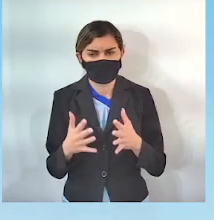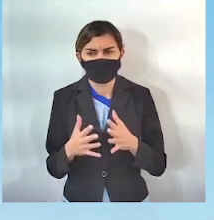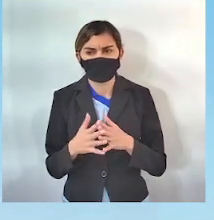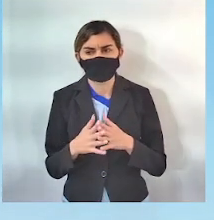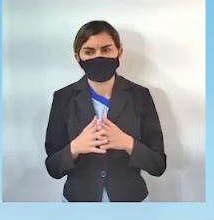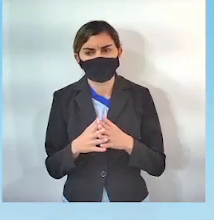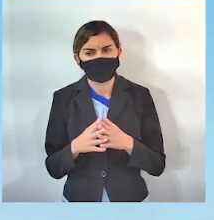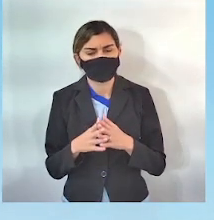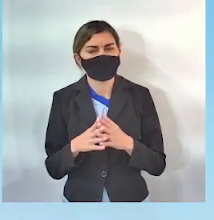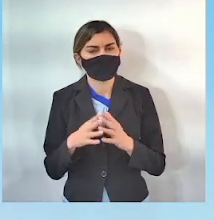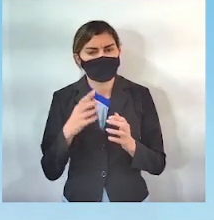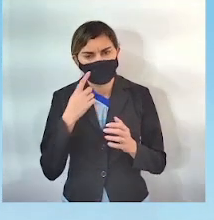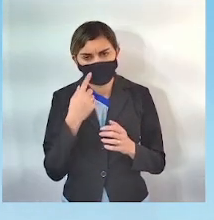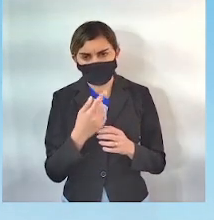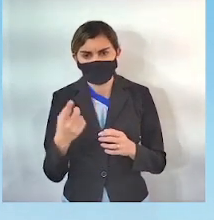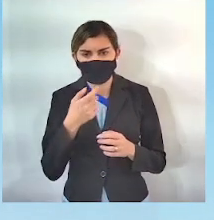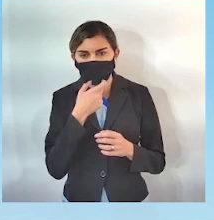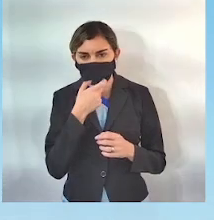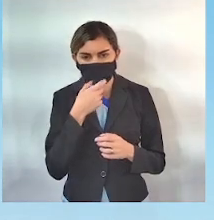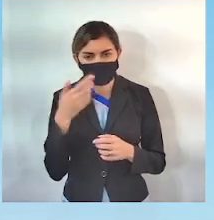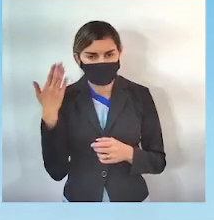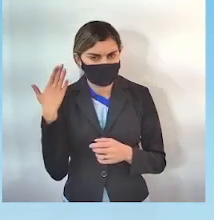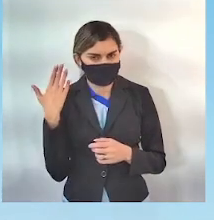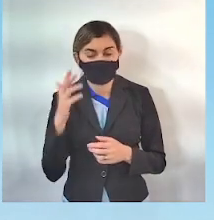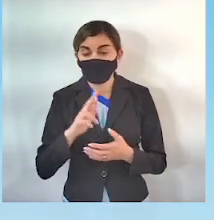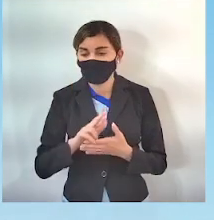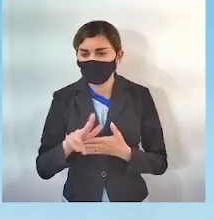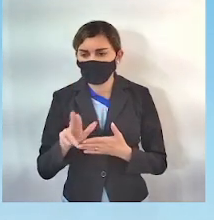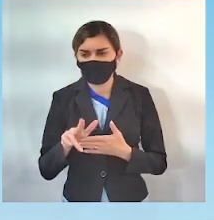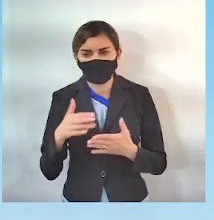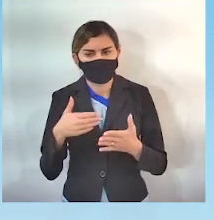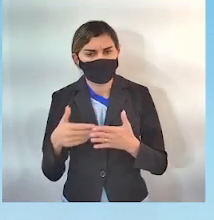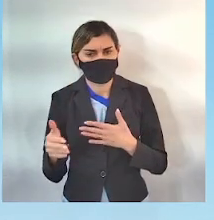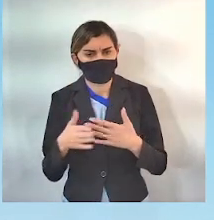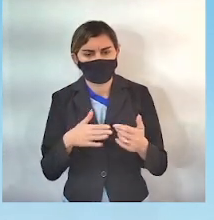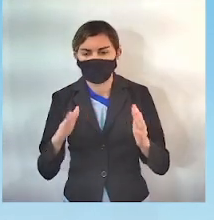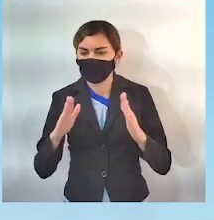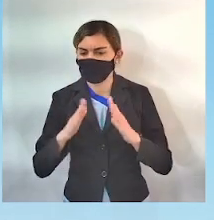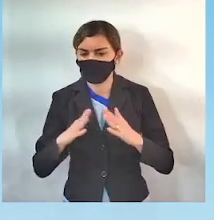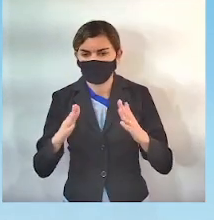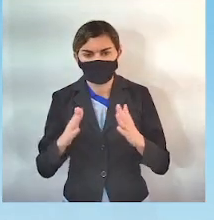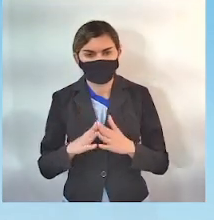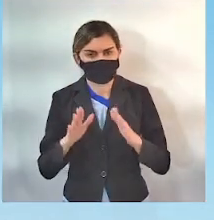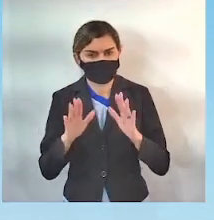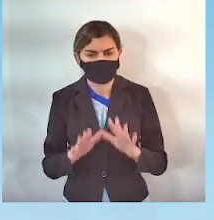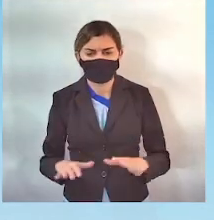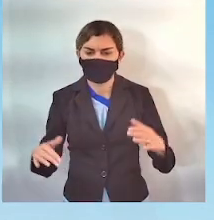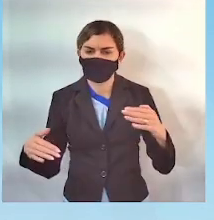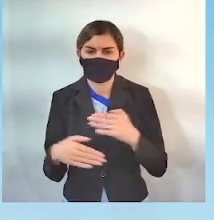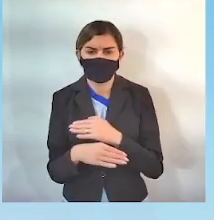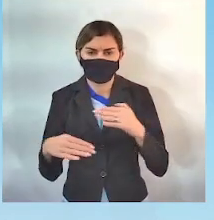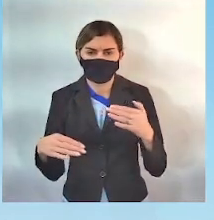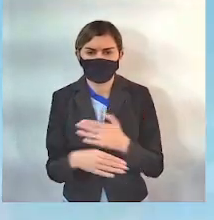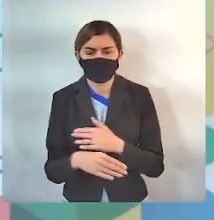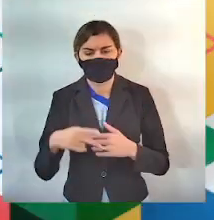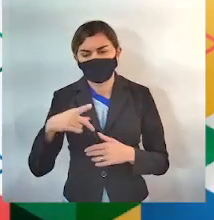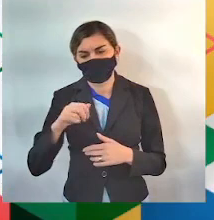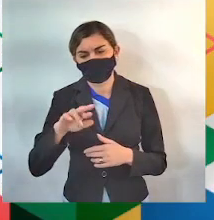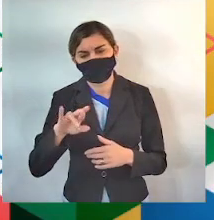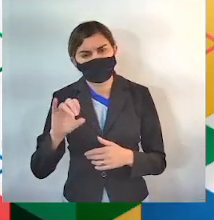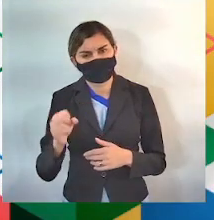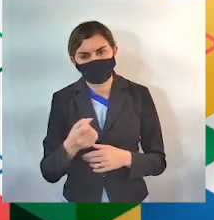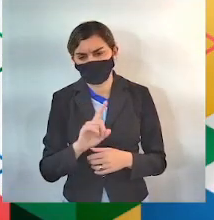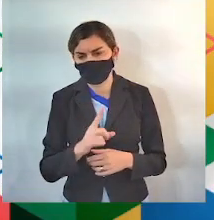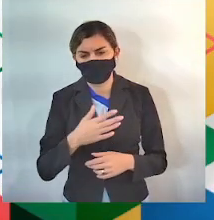on Paris Avenue, não é qualquer casa que está na Avenida de Paris, é a minha